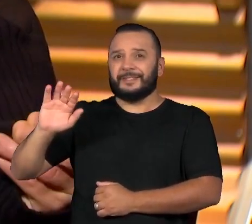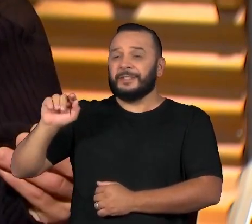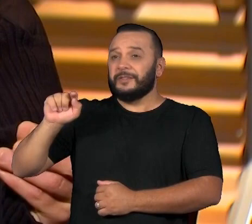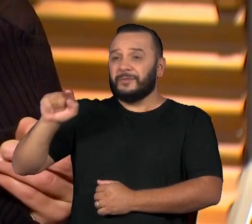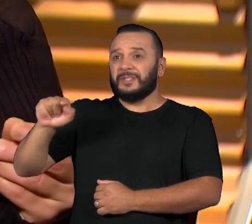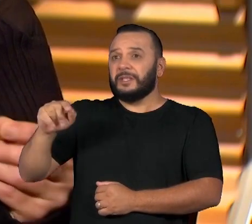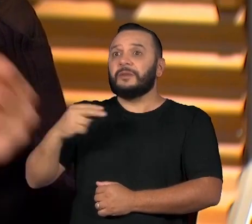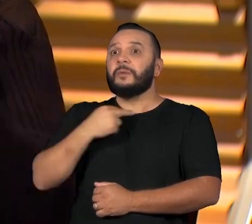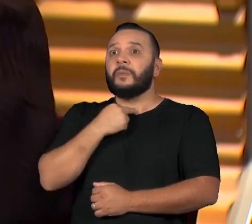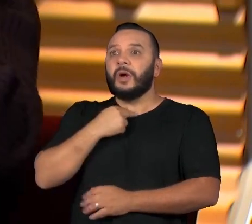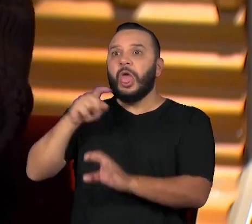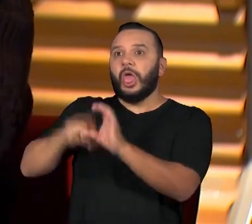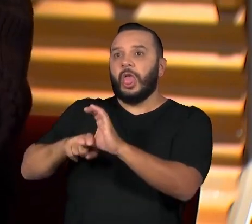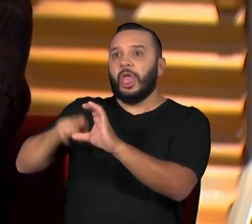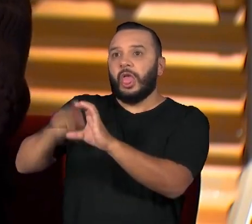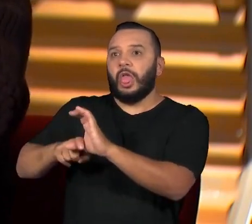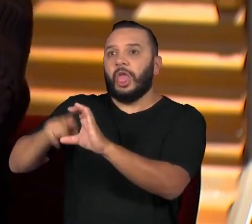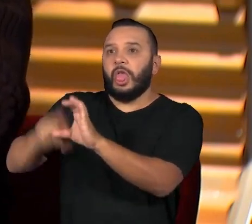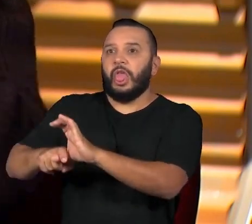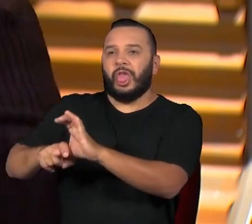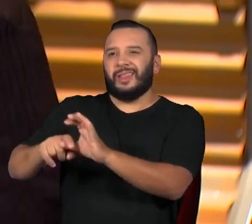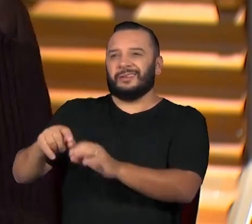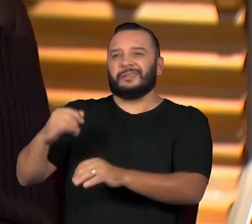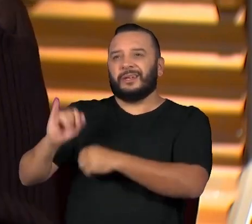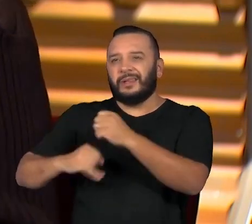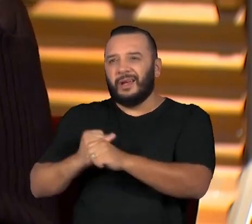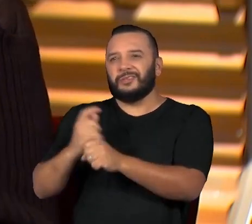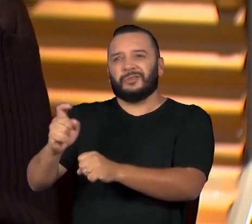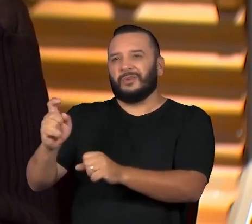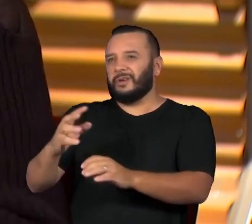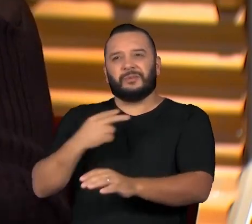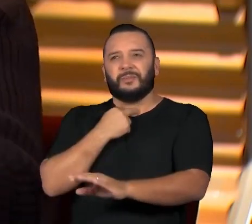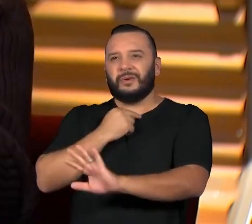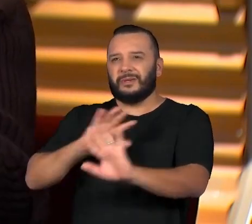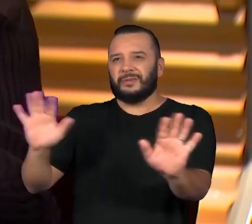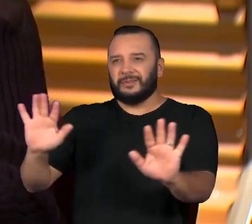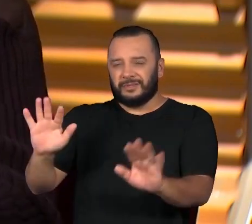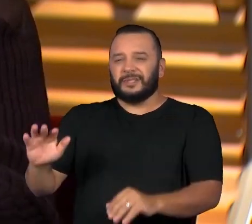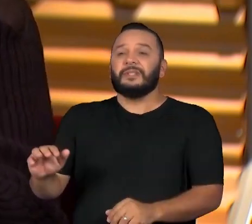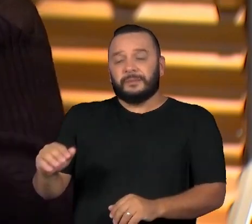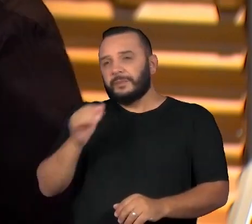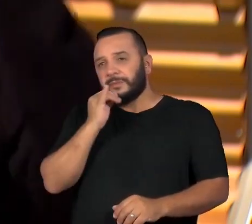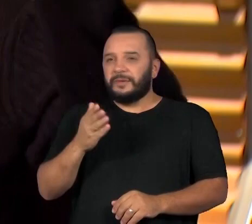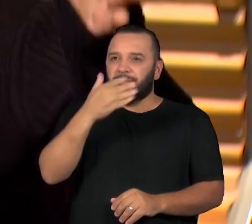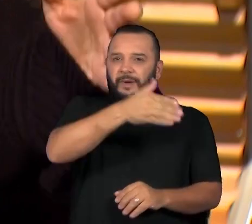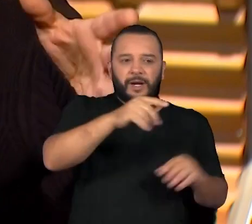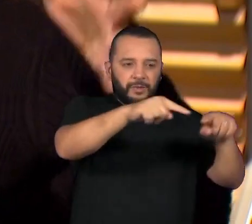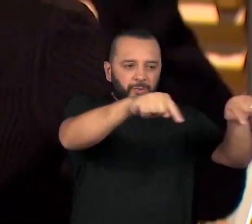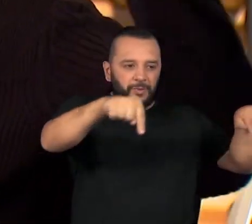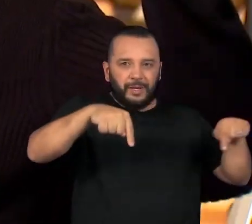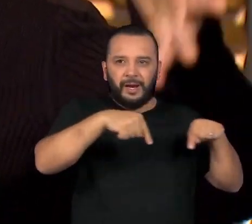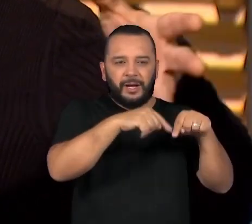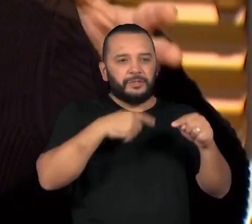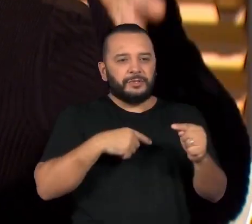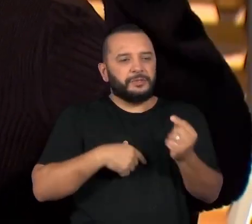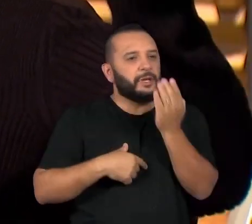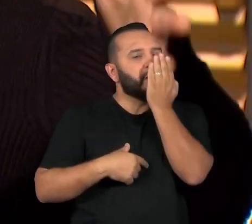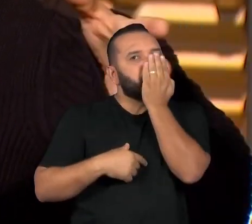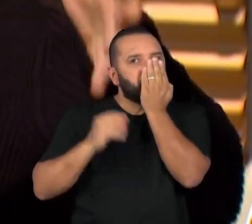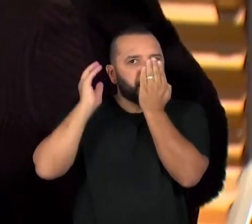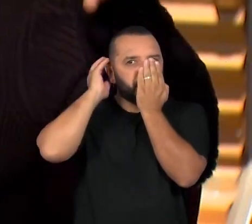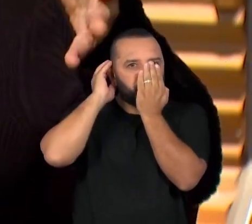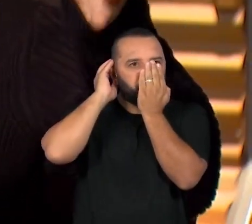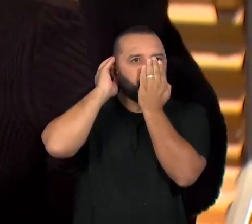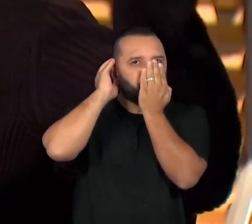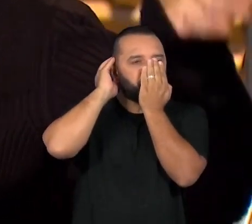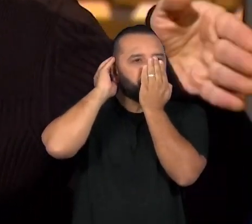refém dela é né Eu acho que pô por exemplo a banda vai no estúdio Você tem o protus que é lá o equipamento